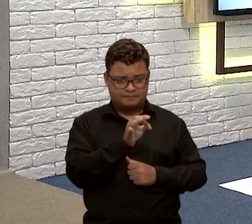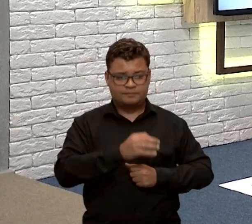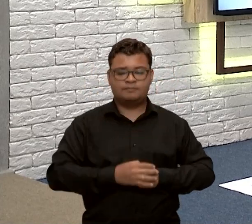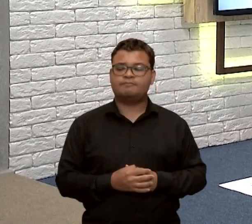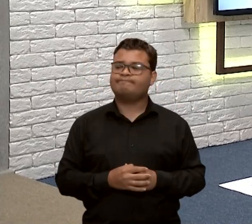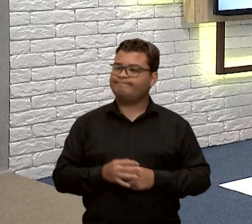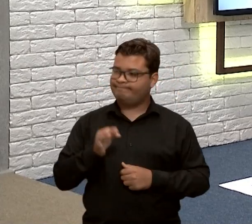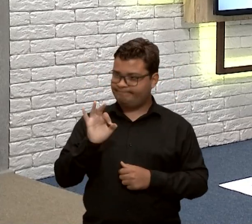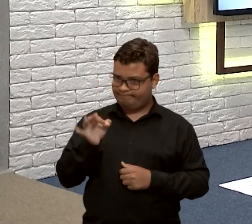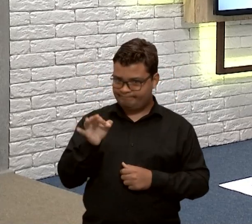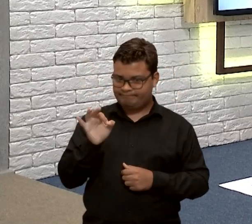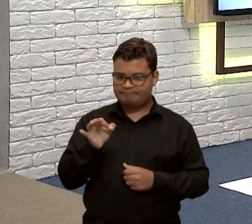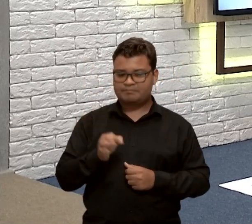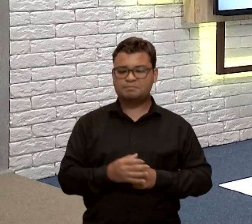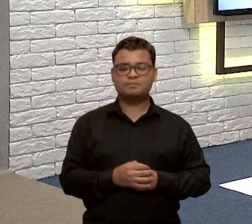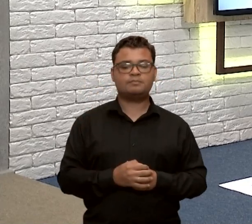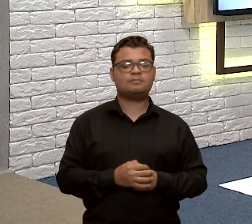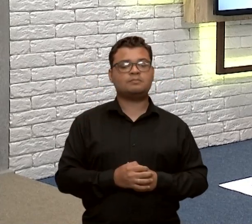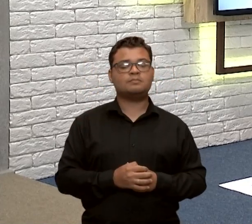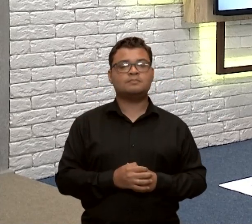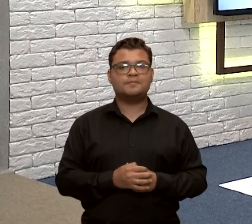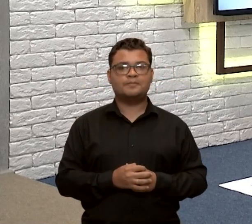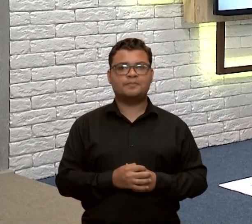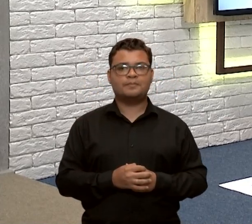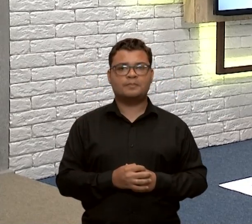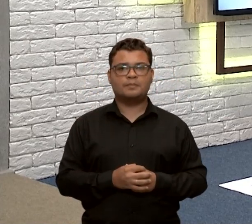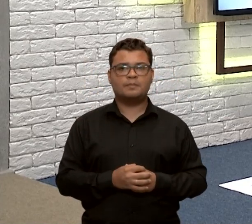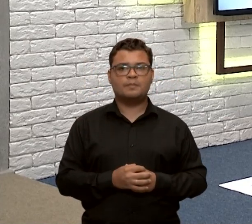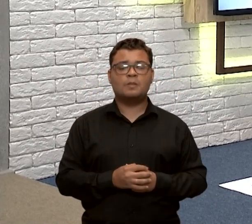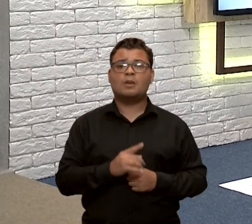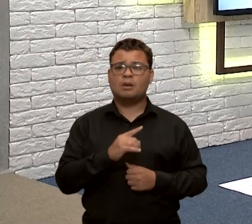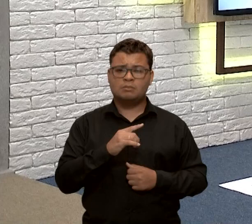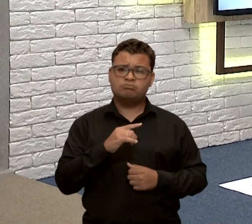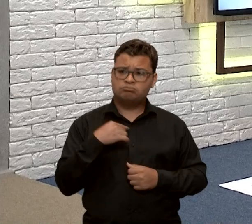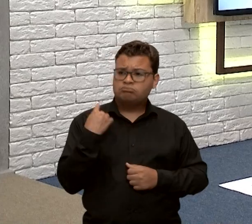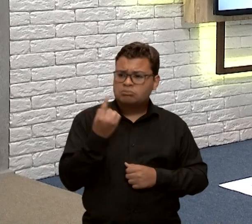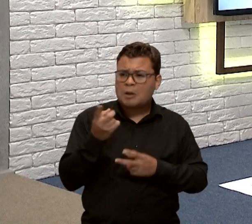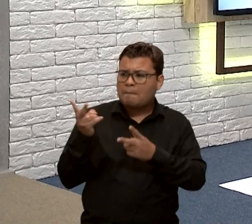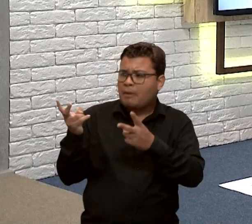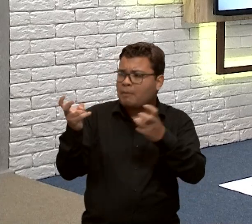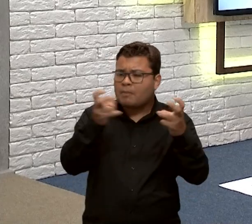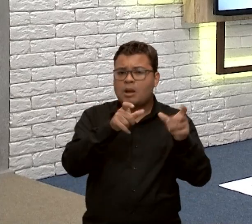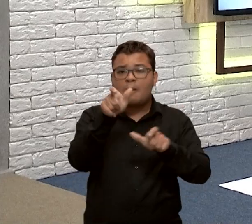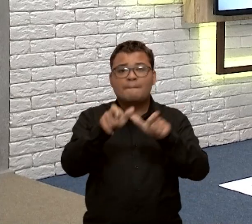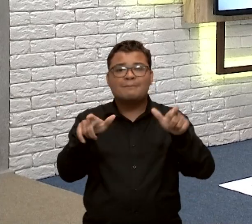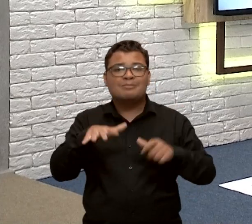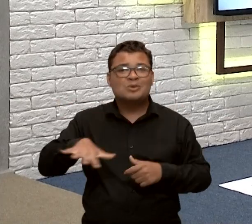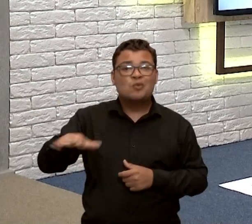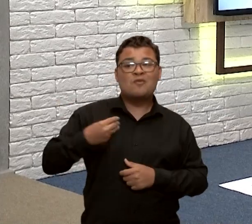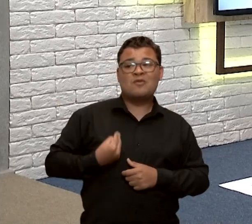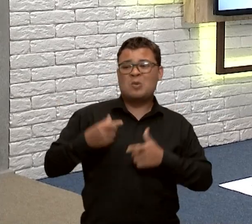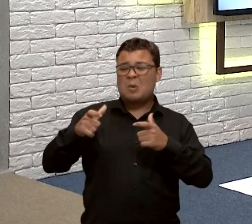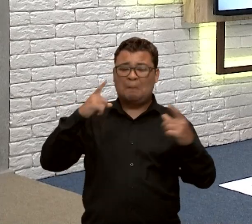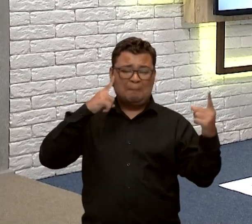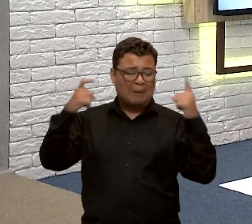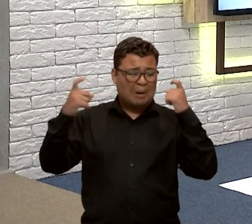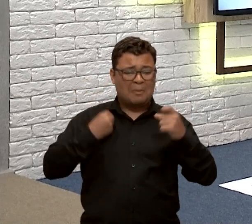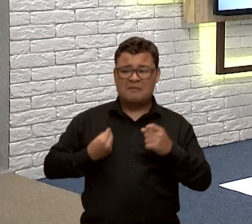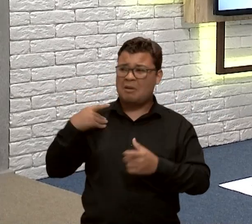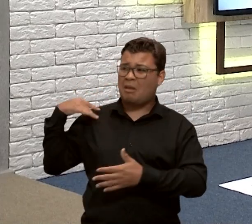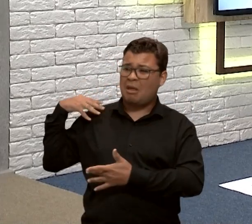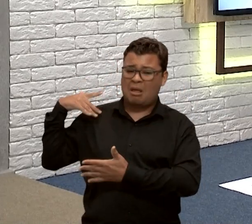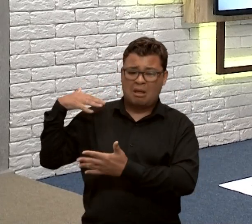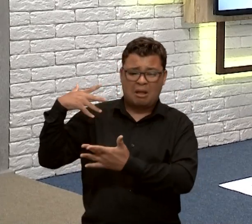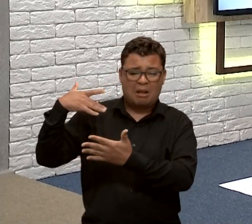Sim, a gente percebe que muitas pessoas que são expostas a ambientes ruidosos, no decorrer da vida, elas